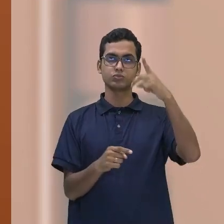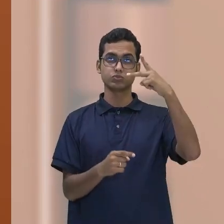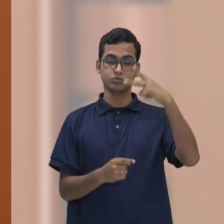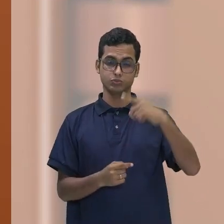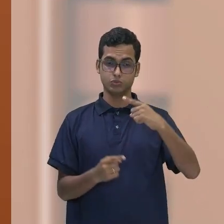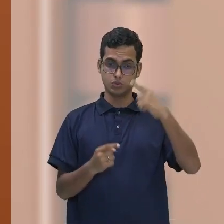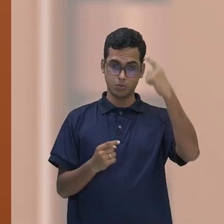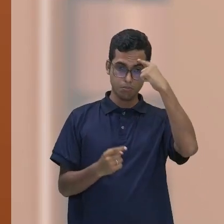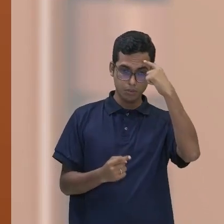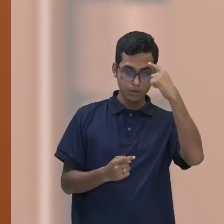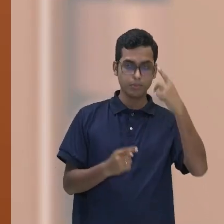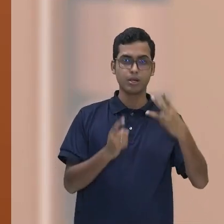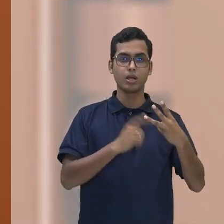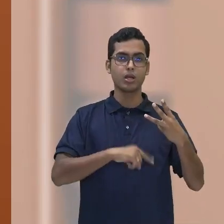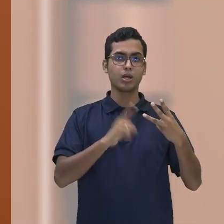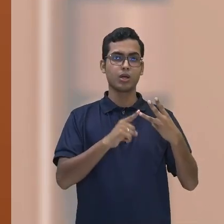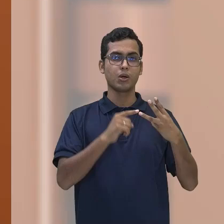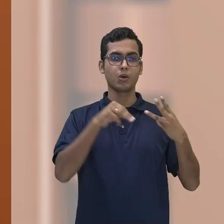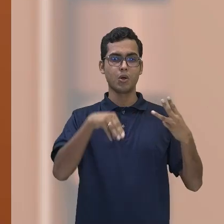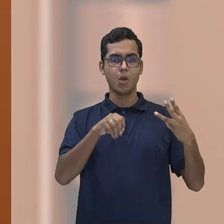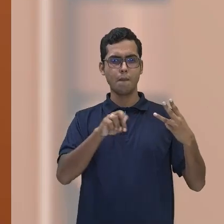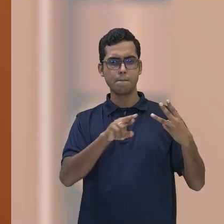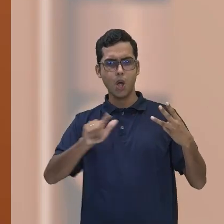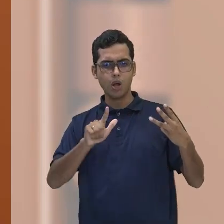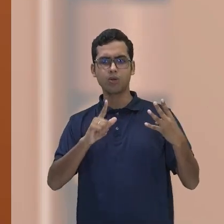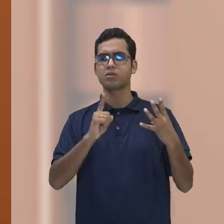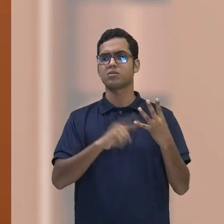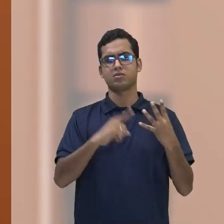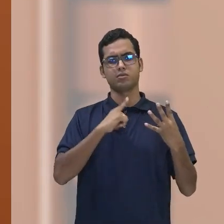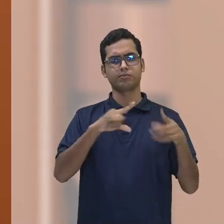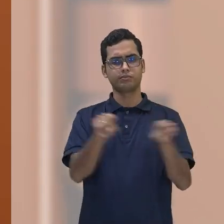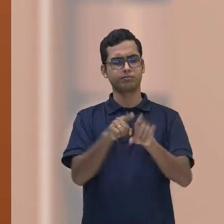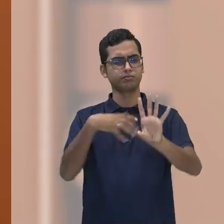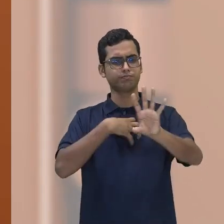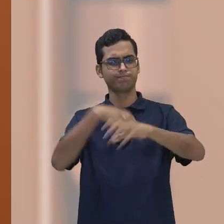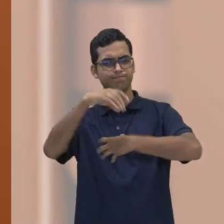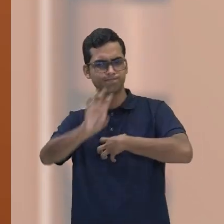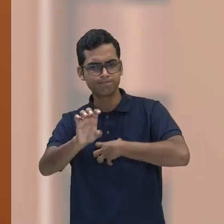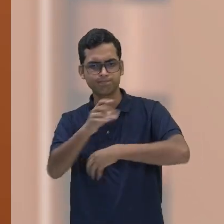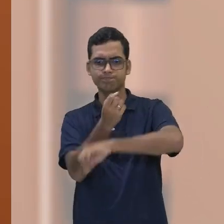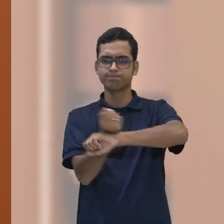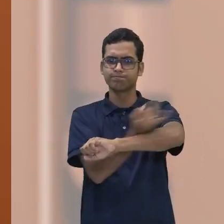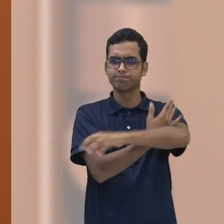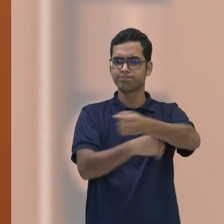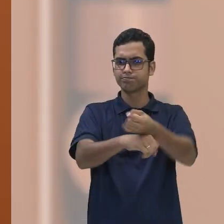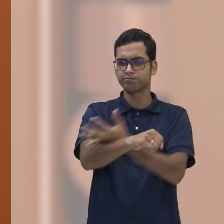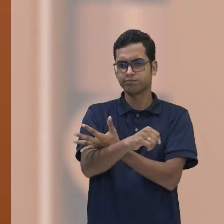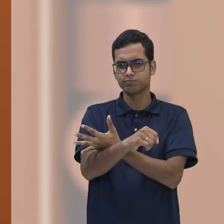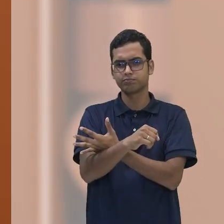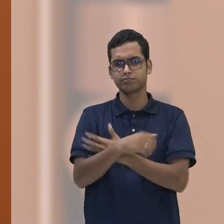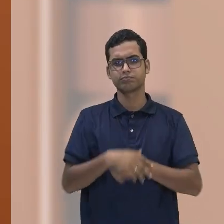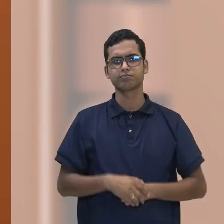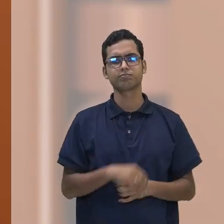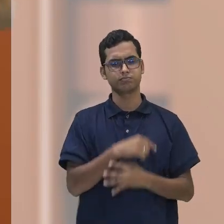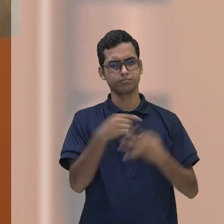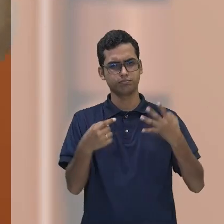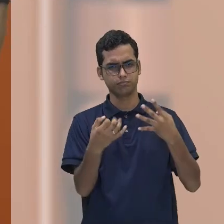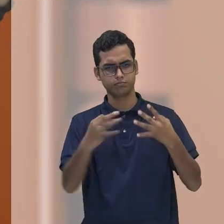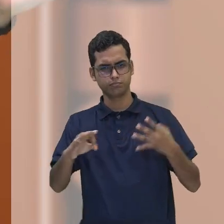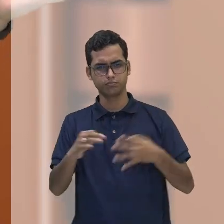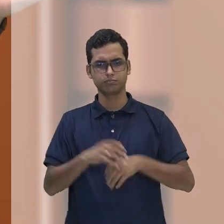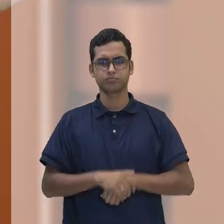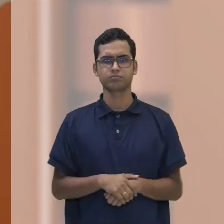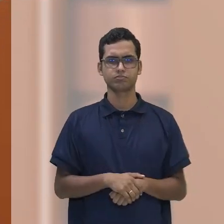moral, mas eu também sou sensível, eu também sou dionisíaco. O ideal para Nietzsche é os dois. Nem